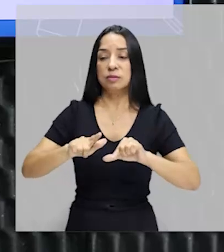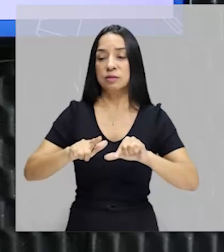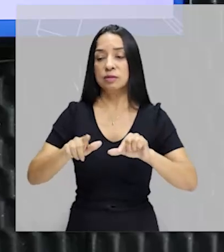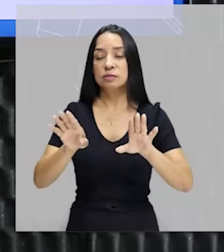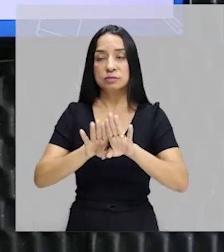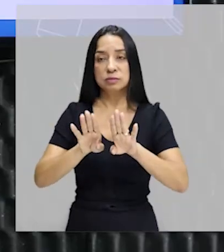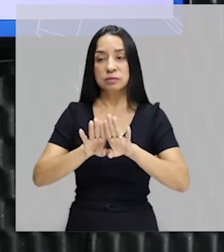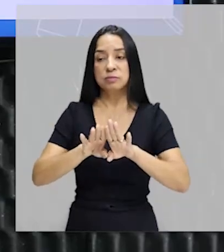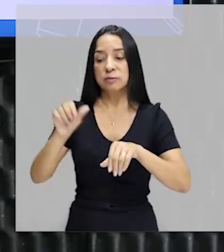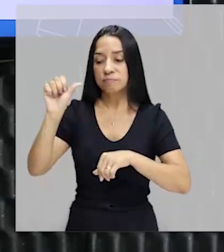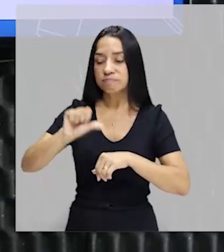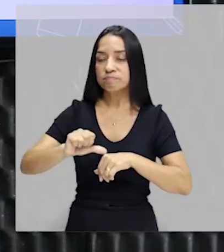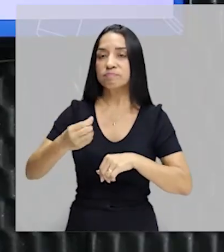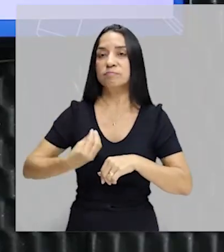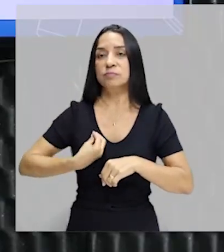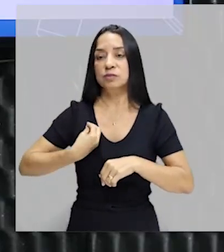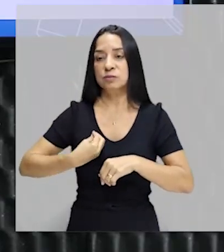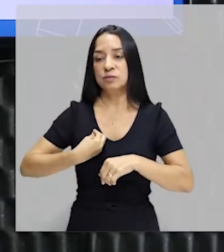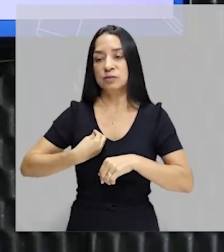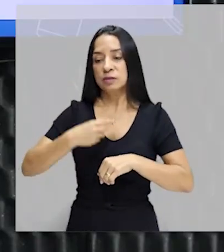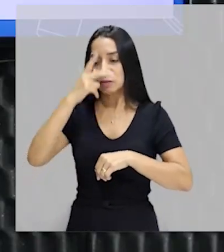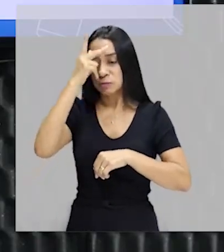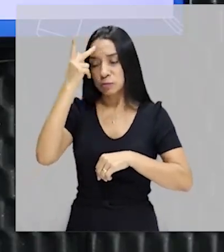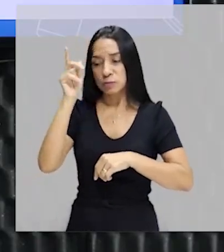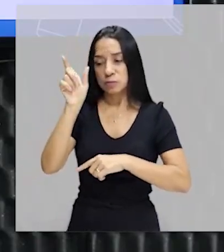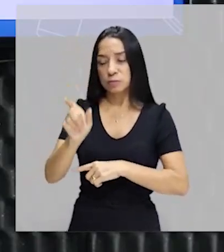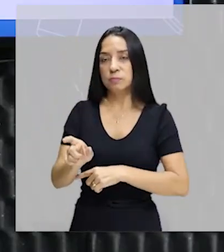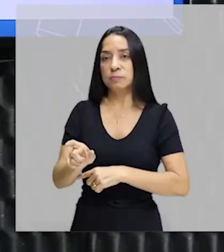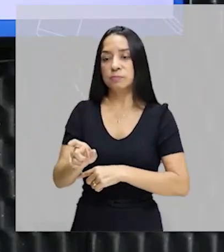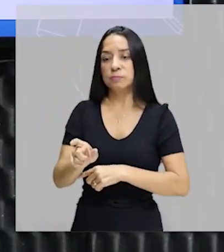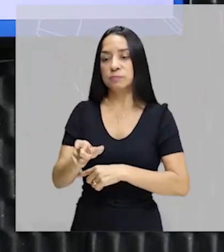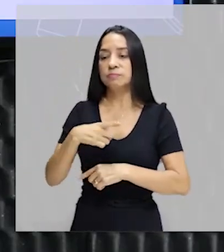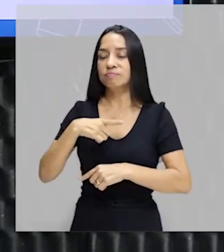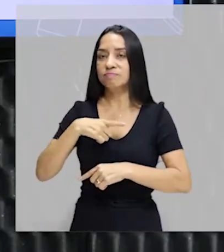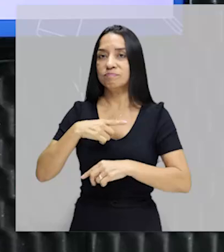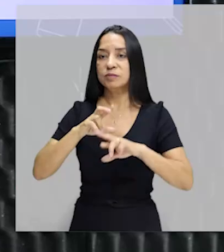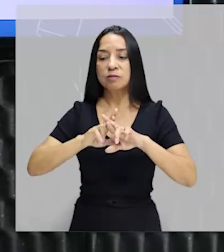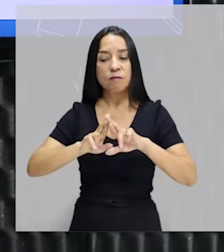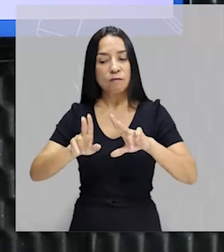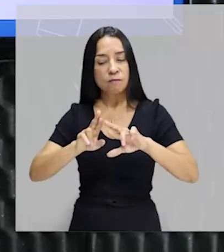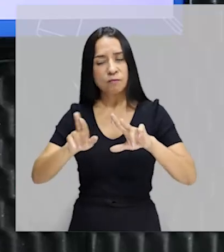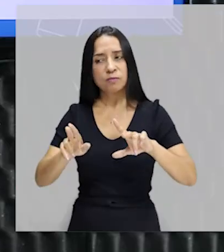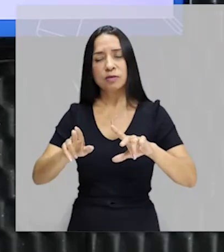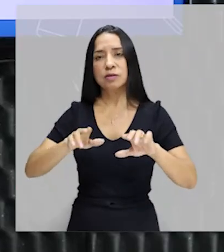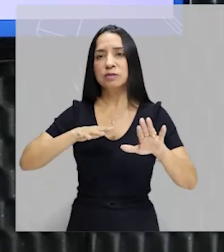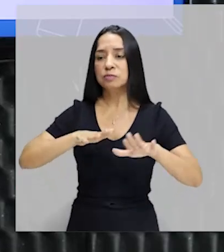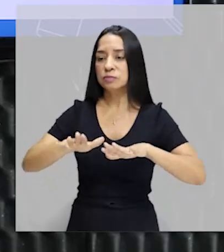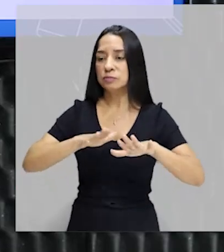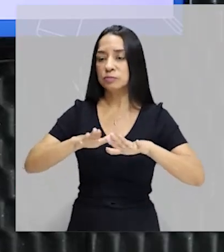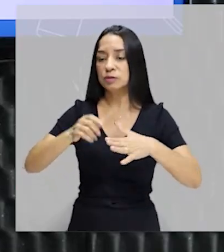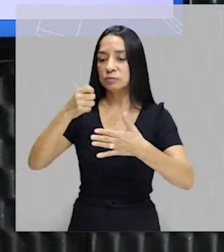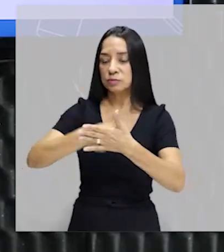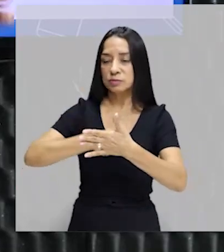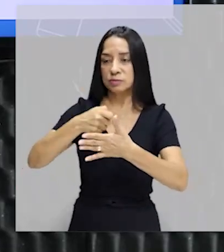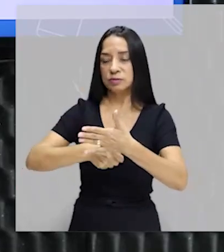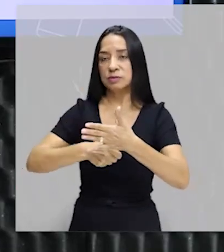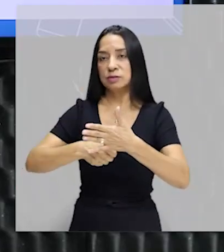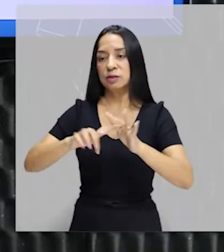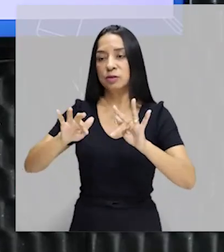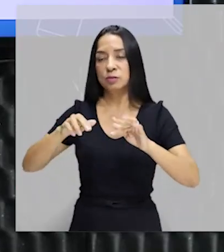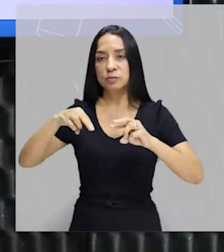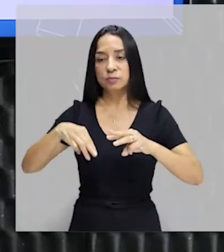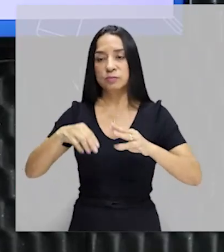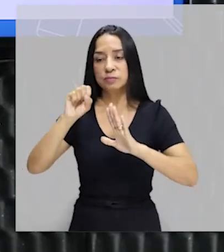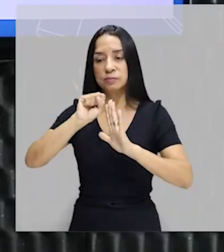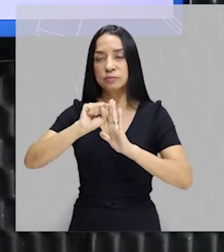vida desses operários. Nós teremos vários movimentos de resistência. Ainda no final do século